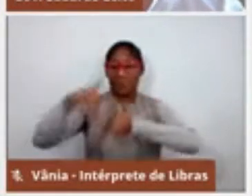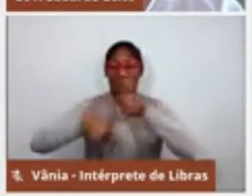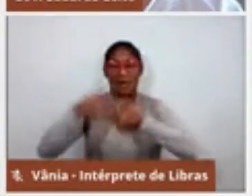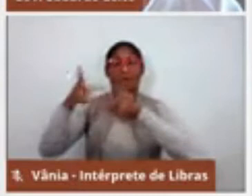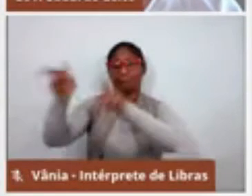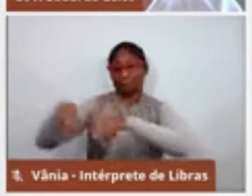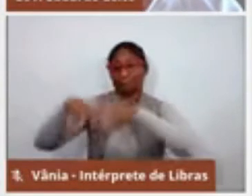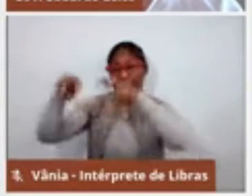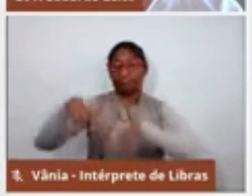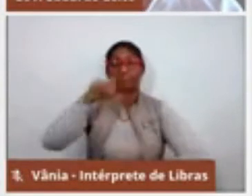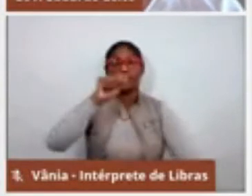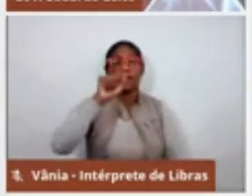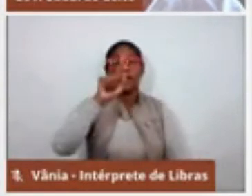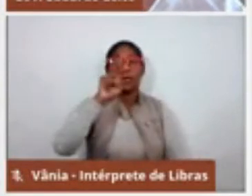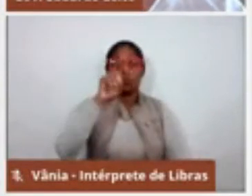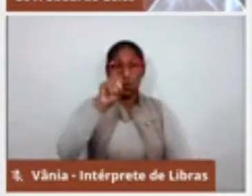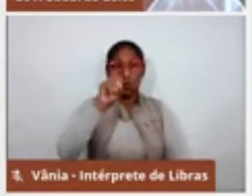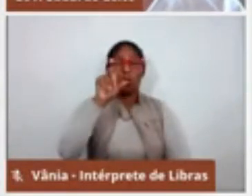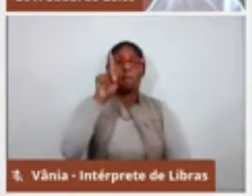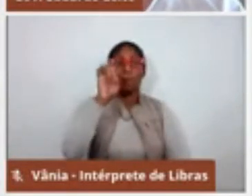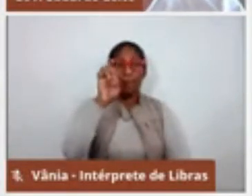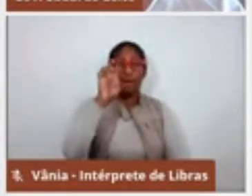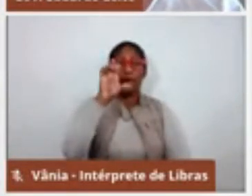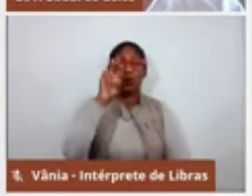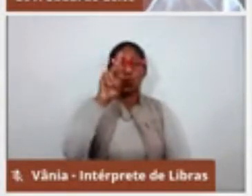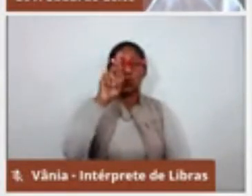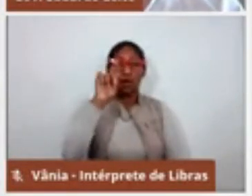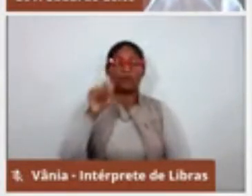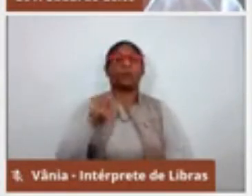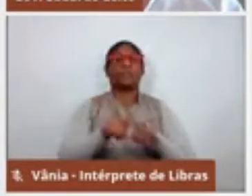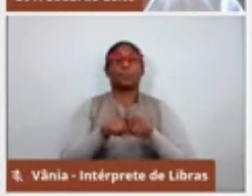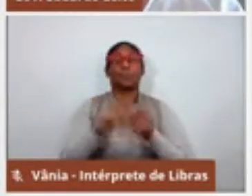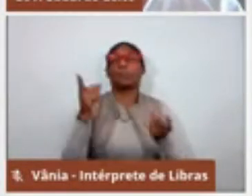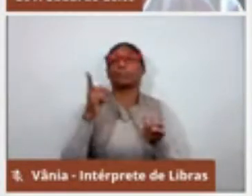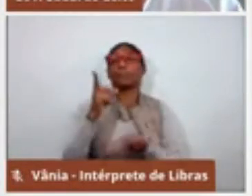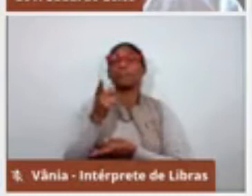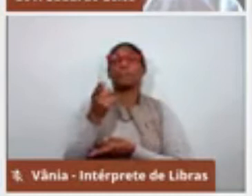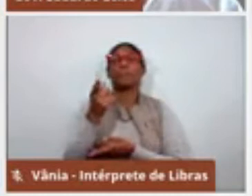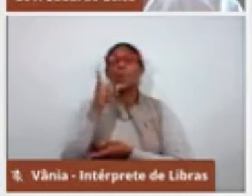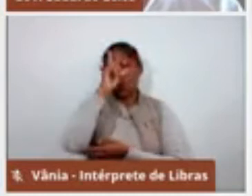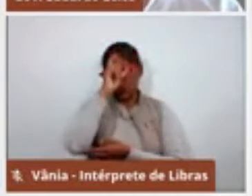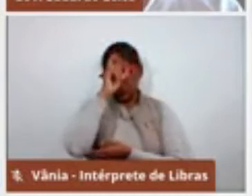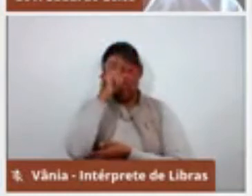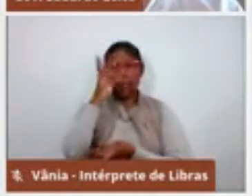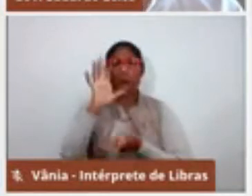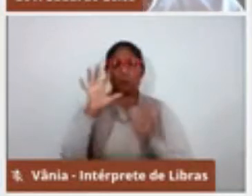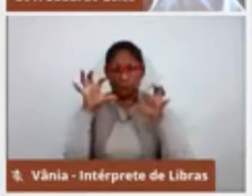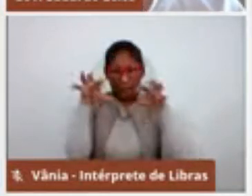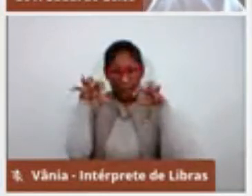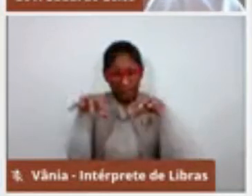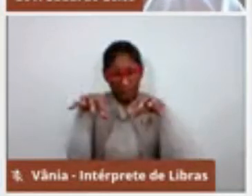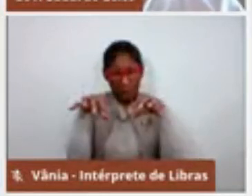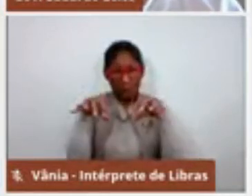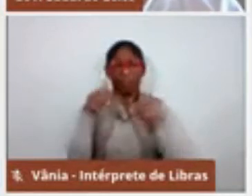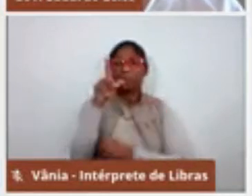agropecuária, né, e também nos serviços de higiene e hospedagem de animais, as pet shops, a inclusão com o PEG e